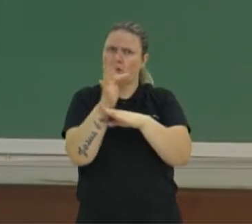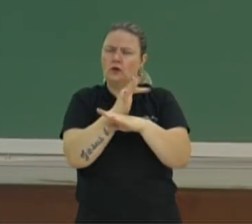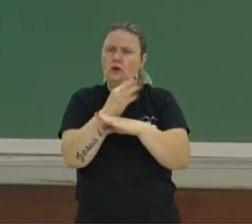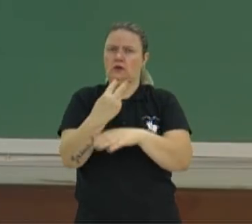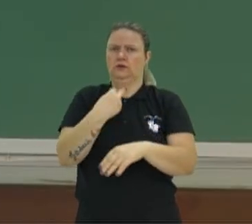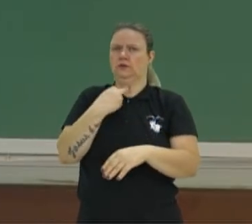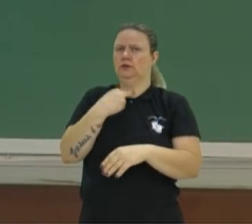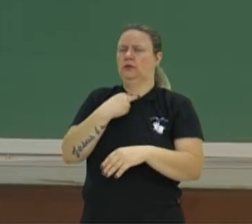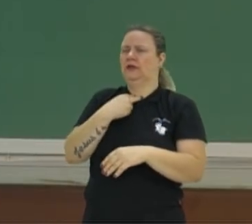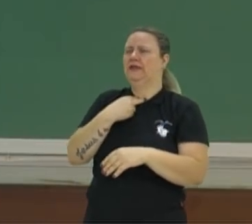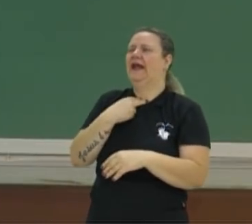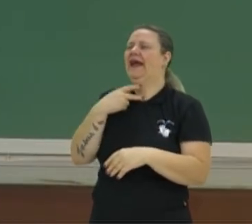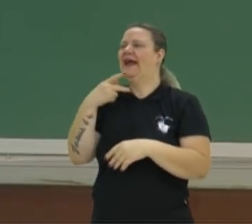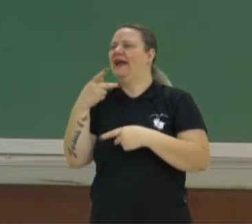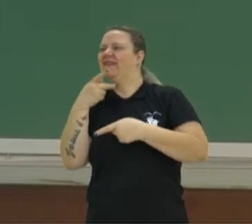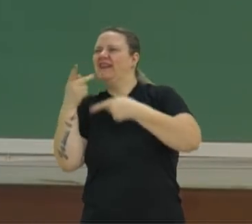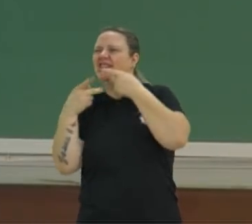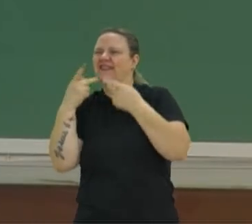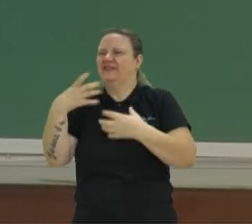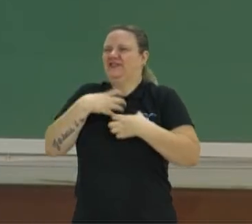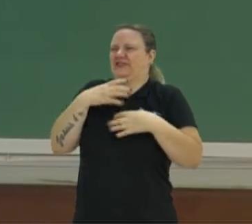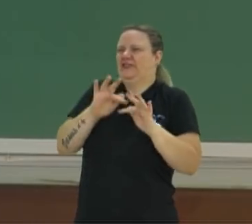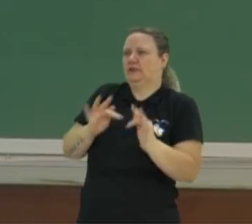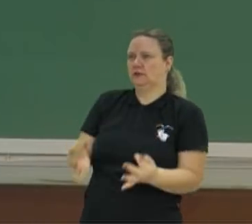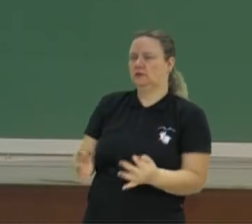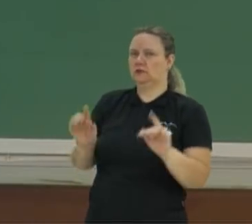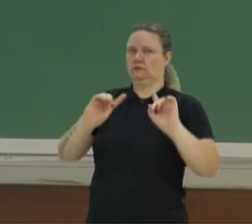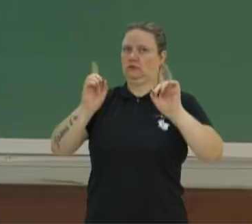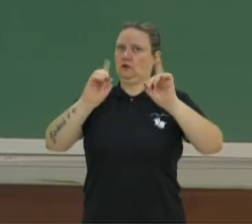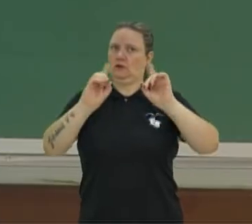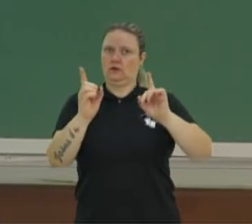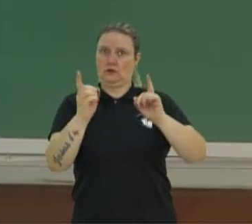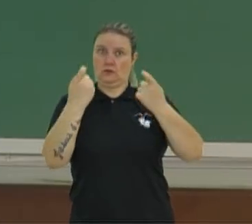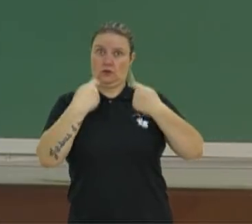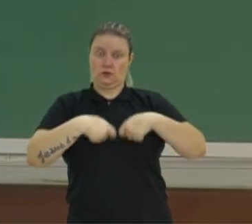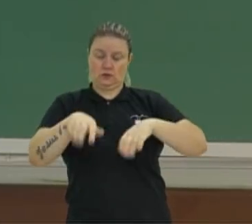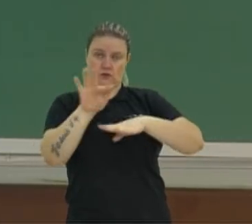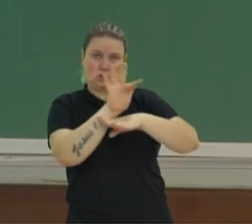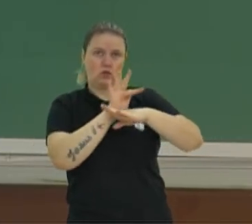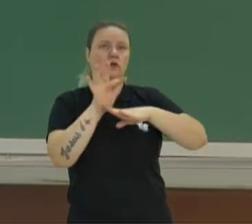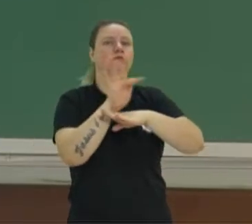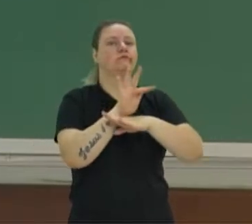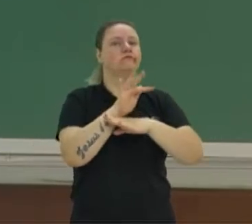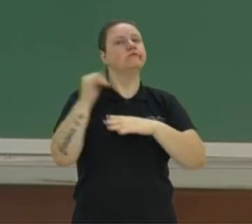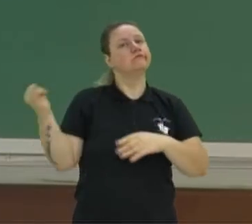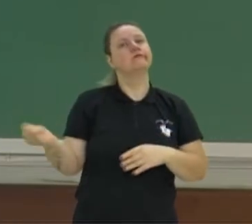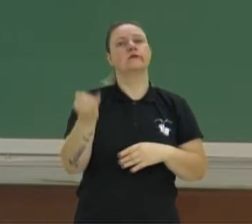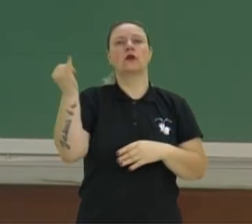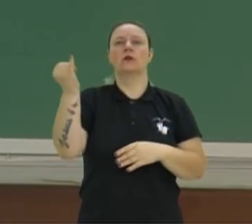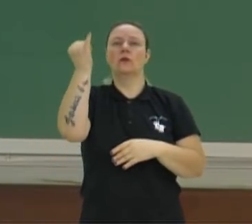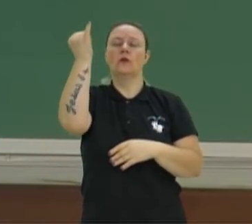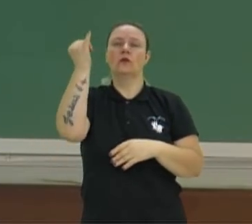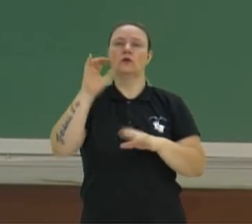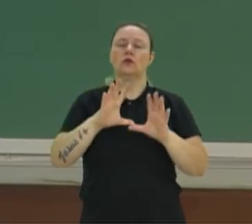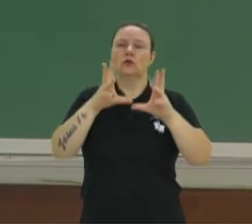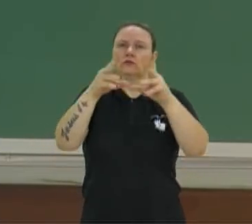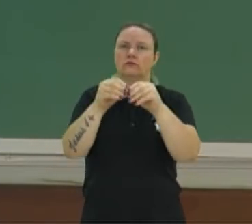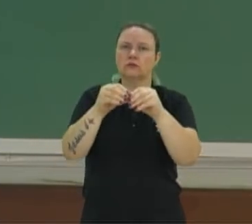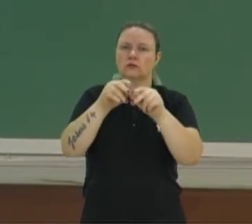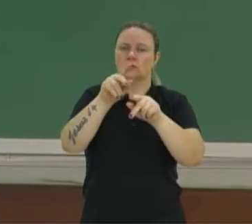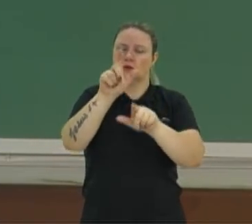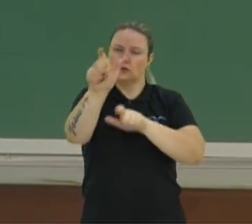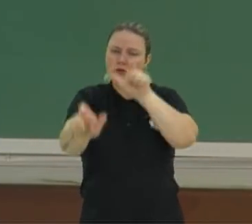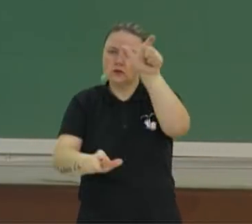não ser que o próprio assunto sejam gírias, né? Então, a linguagem formal se faz necessária para alcançar o público, trazer